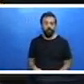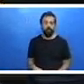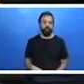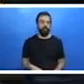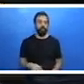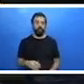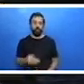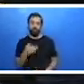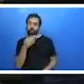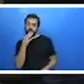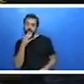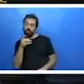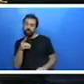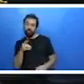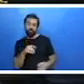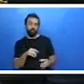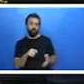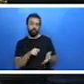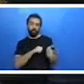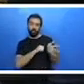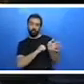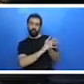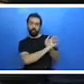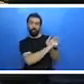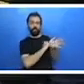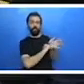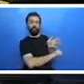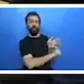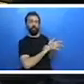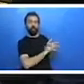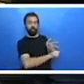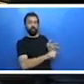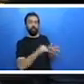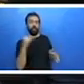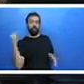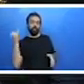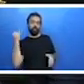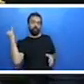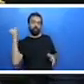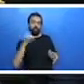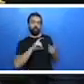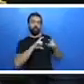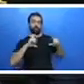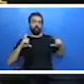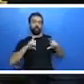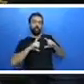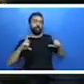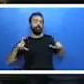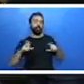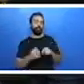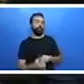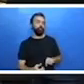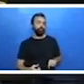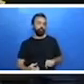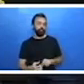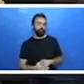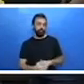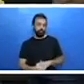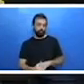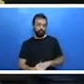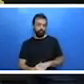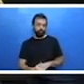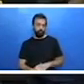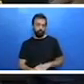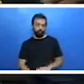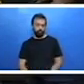nós pedimos para grifar as partes principais, que são as partes que normalmente vão chamar a atenção. Para quê? Para a hora